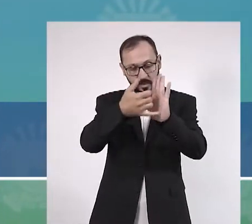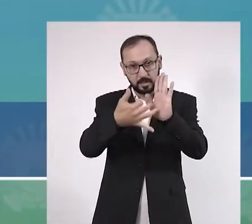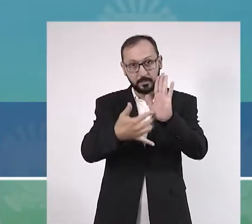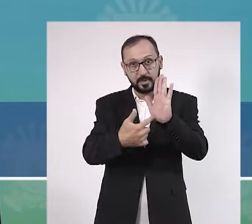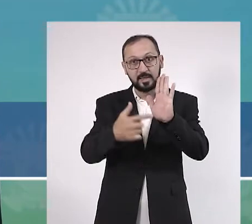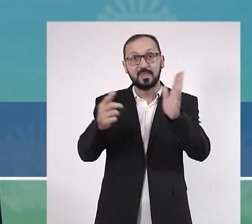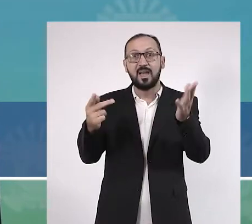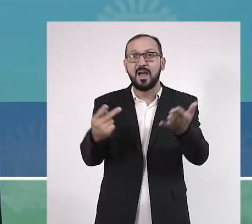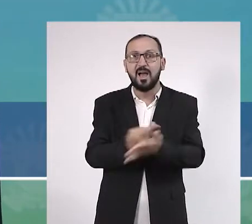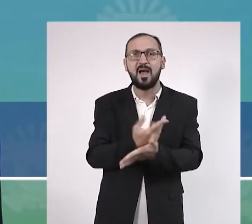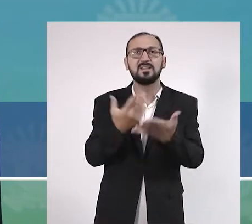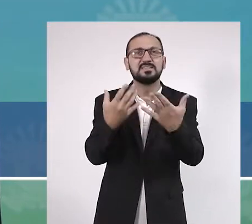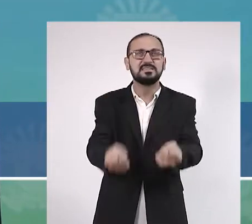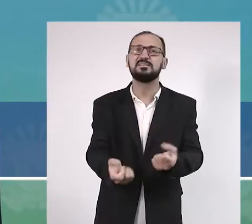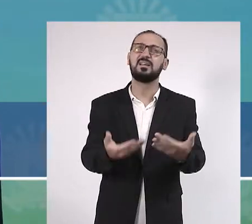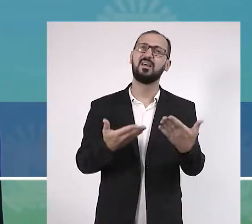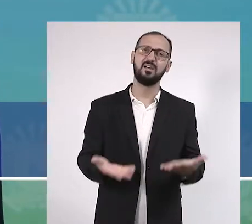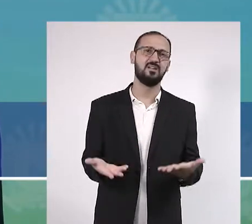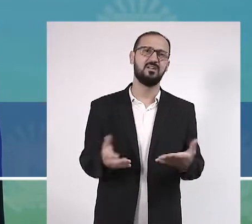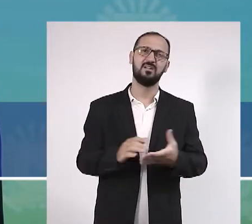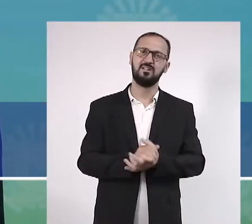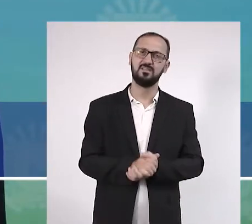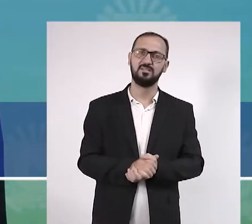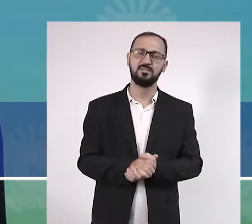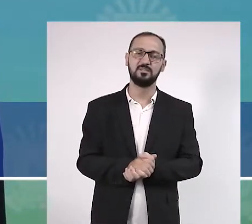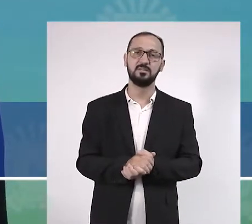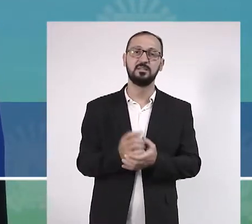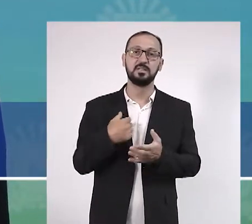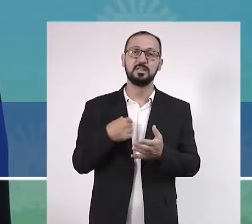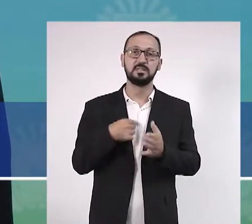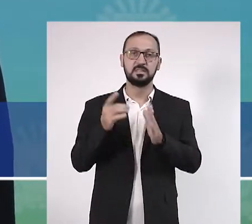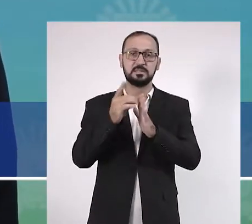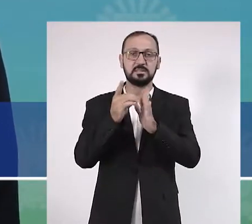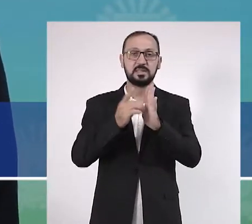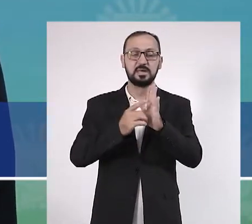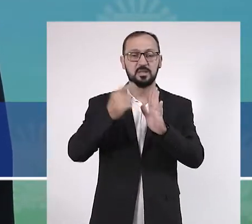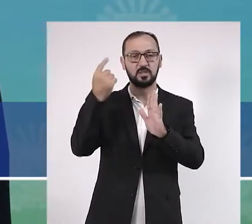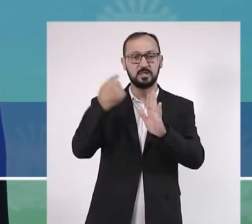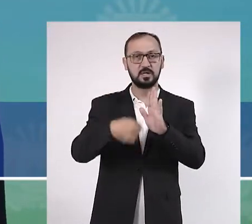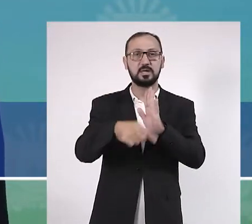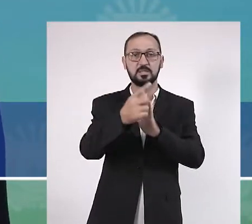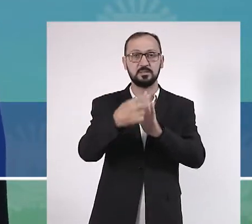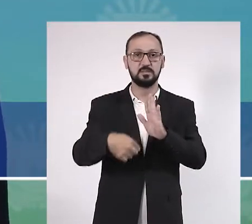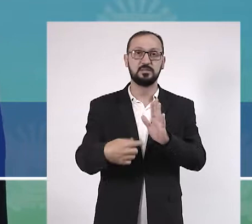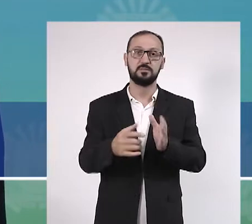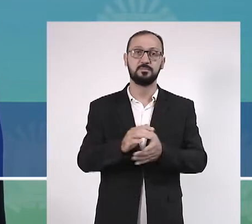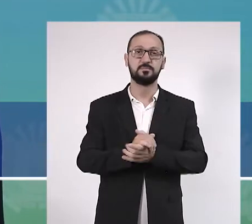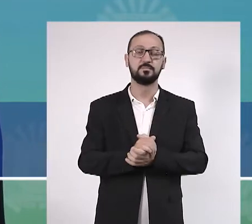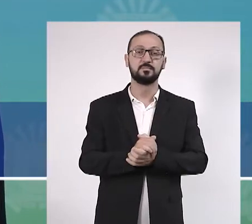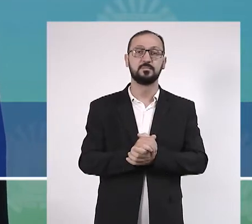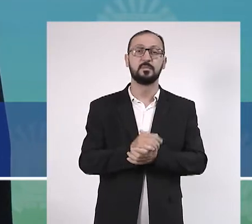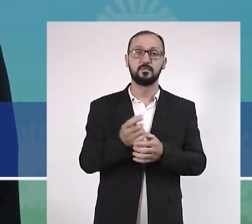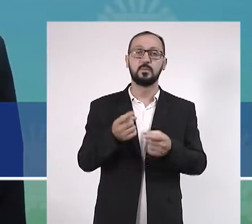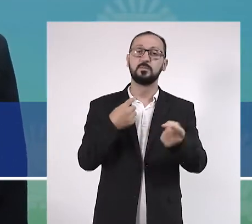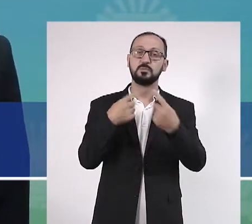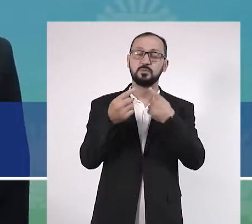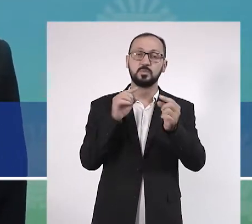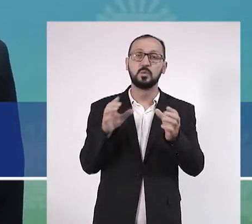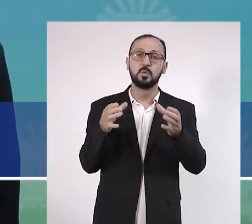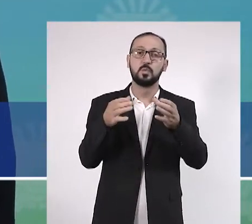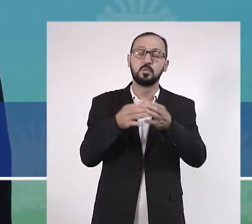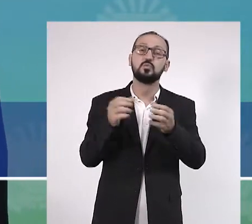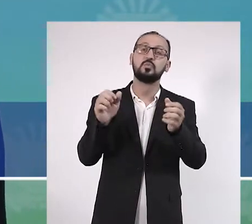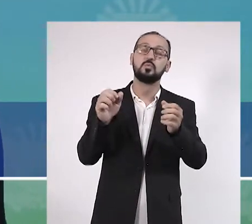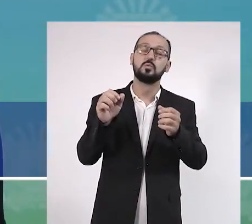republicado o decreto e cancelar esse decreto, cancela esse decreto. Vamos discutir de forma coletiva